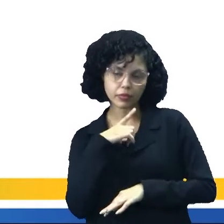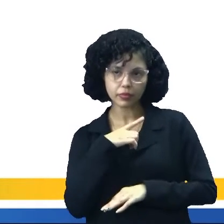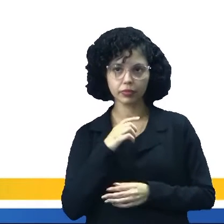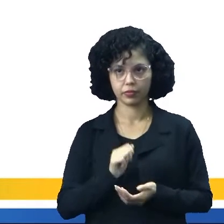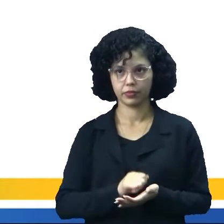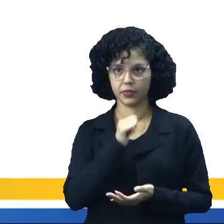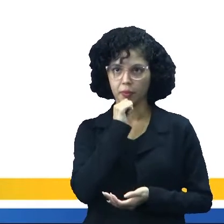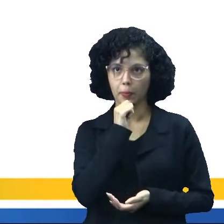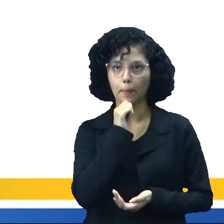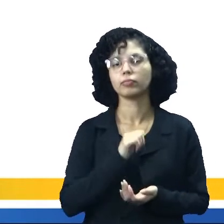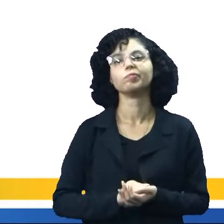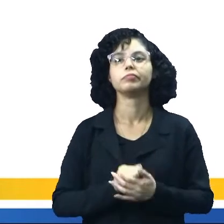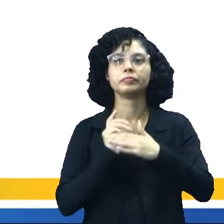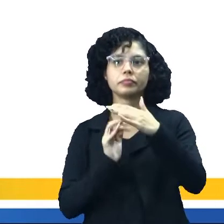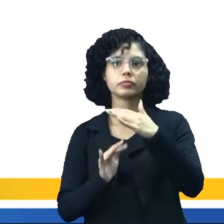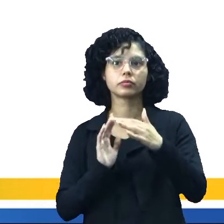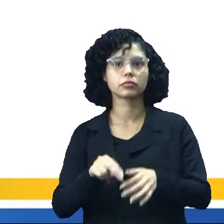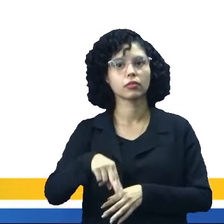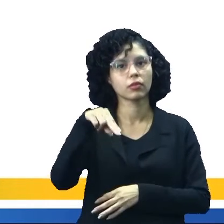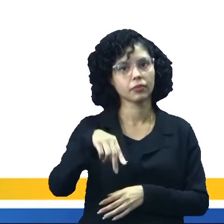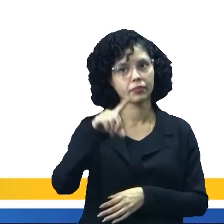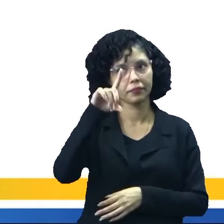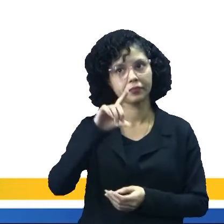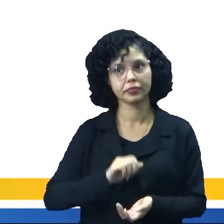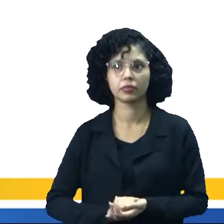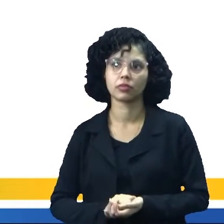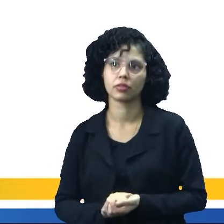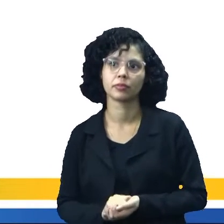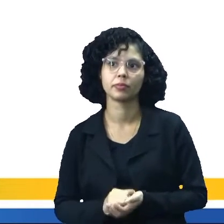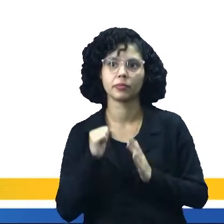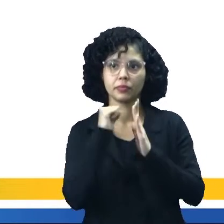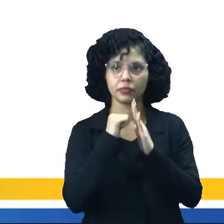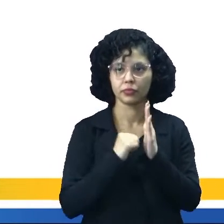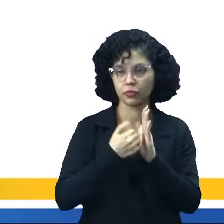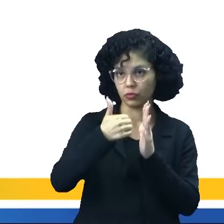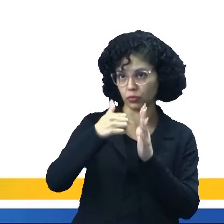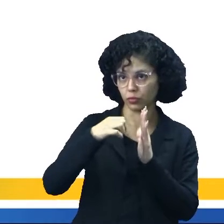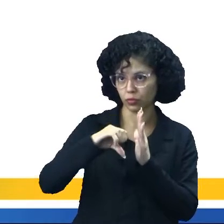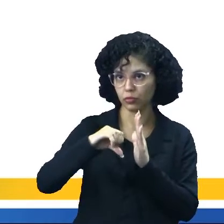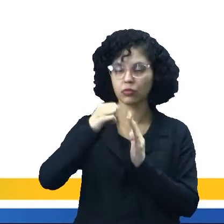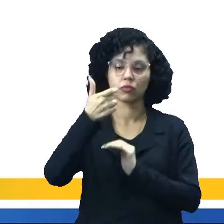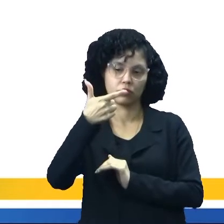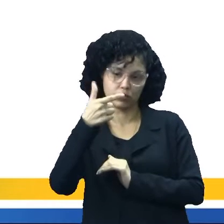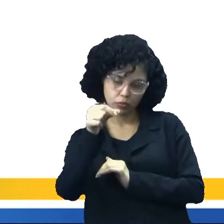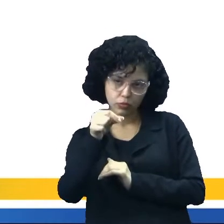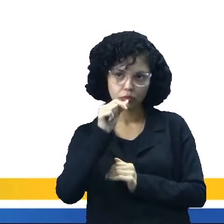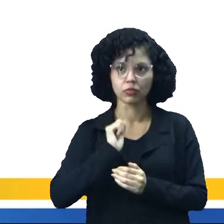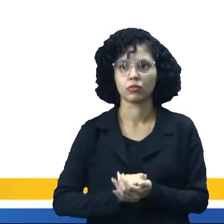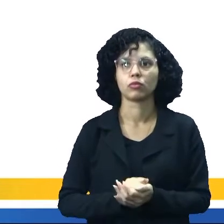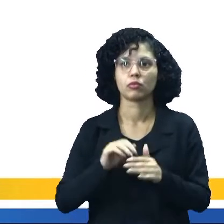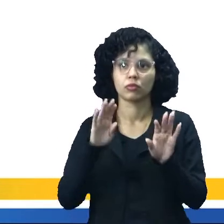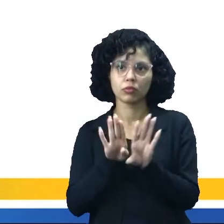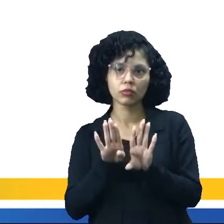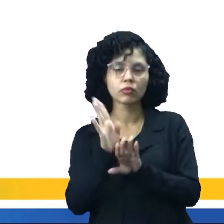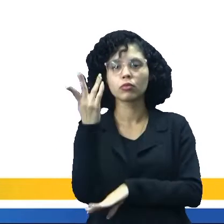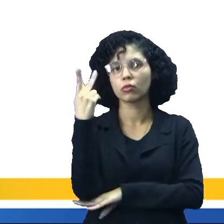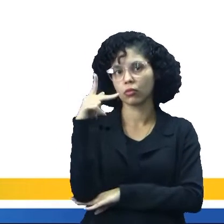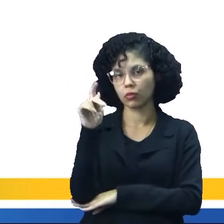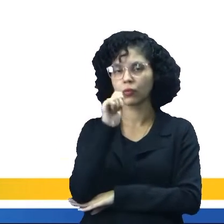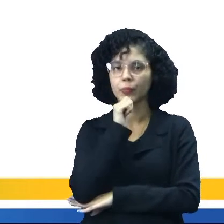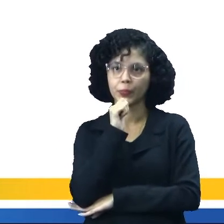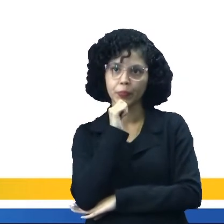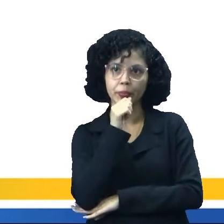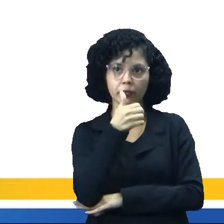Temos aí a migração dos nordestinos também no século XIX e XX, né, no período aí